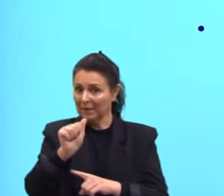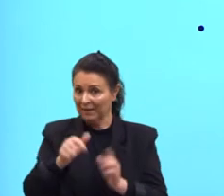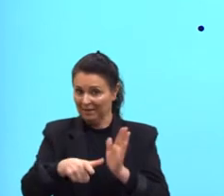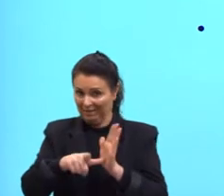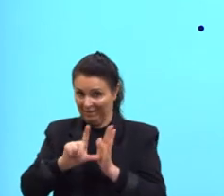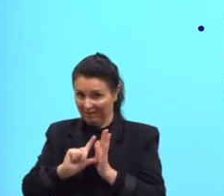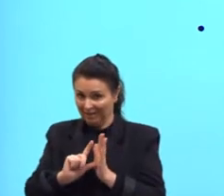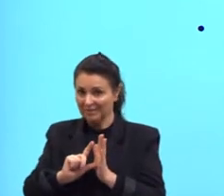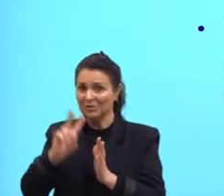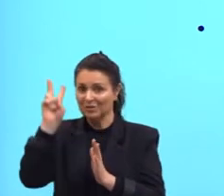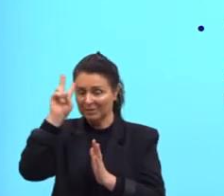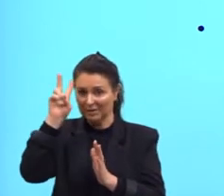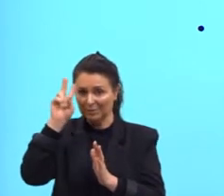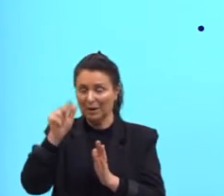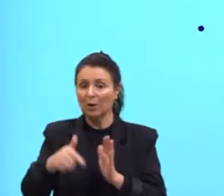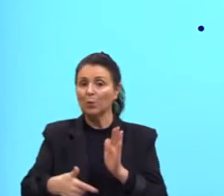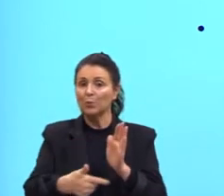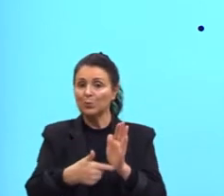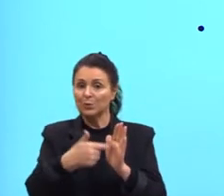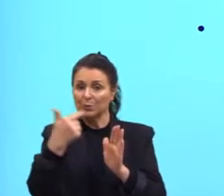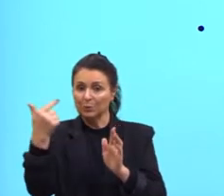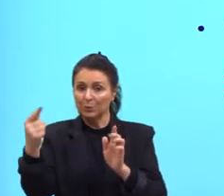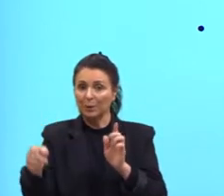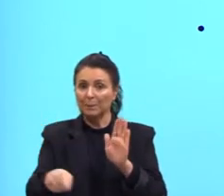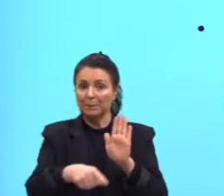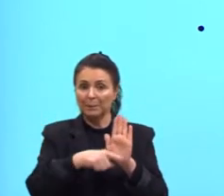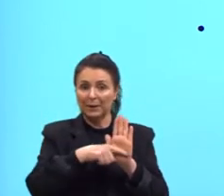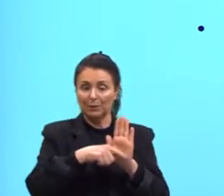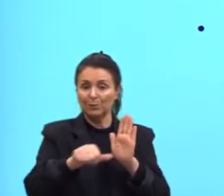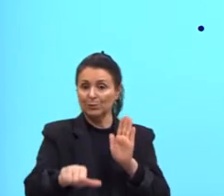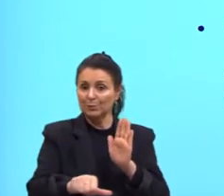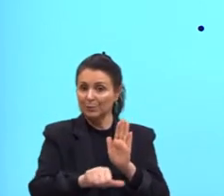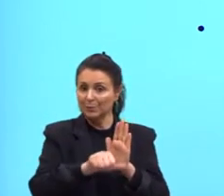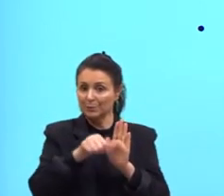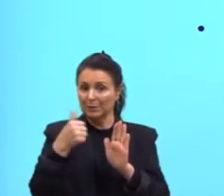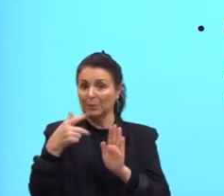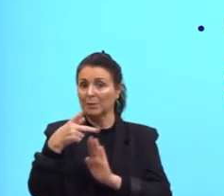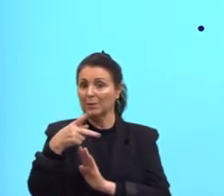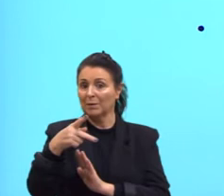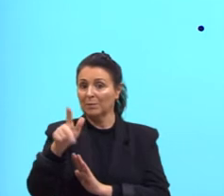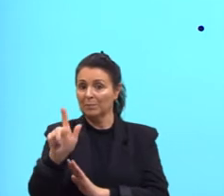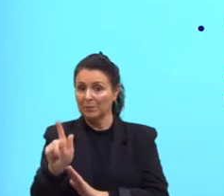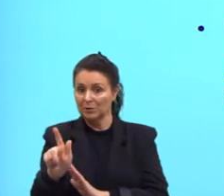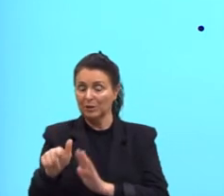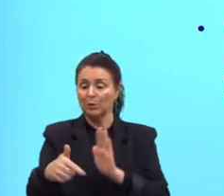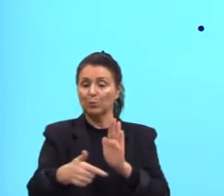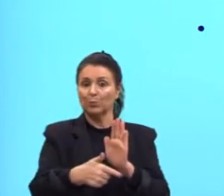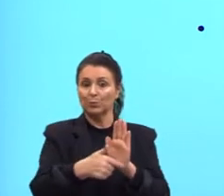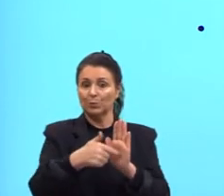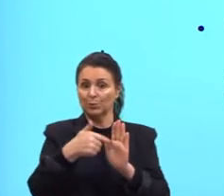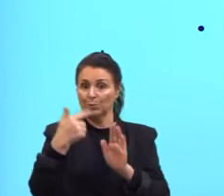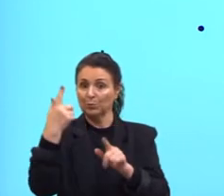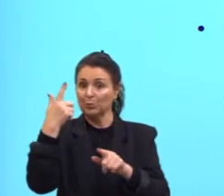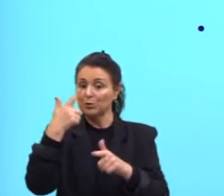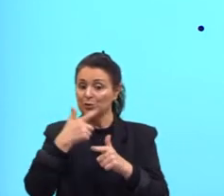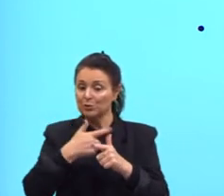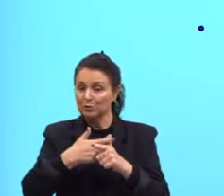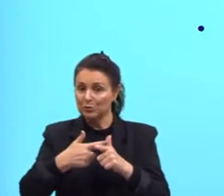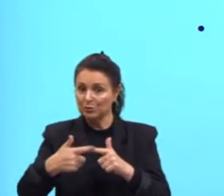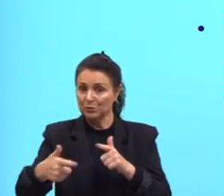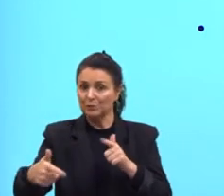tínhamos o seguinte o segundo termo menos o primeiro na PG nós temos o segundo termo